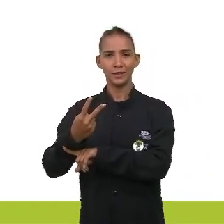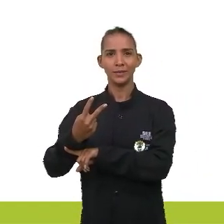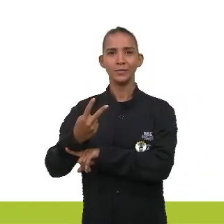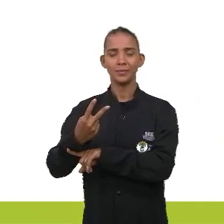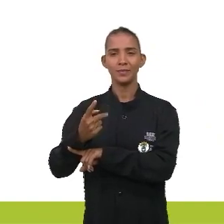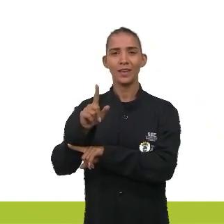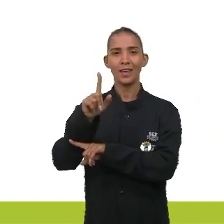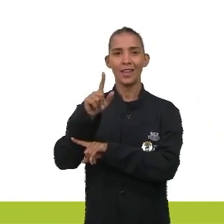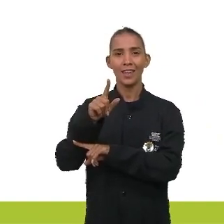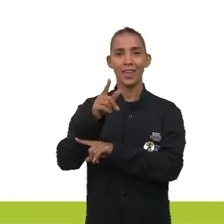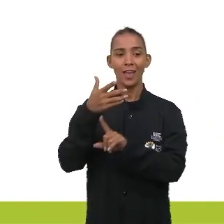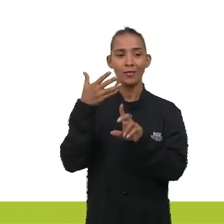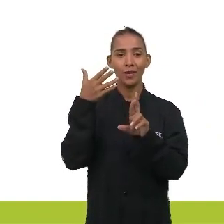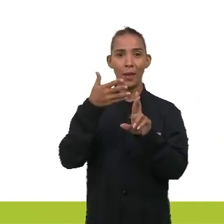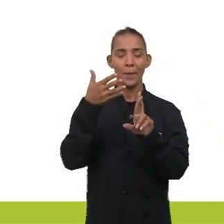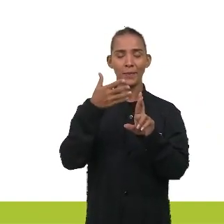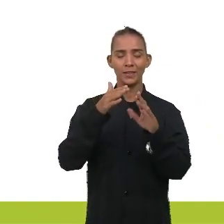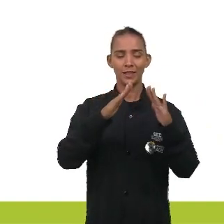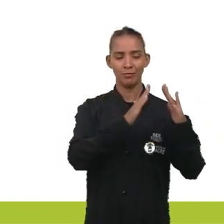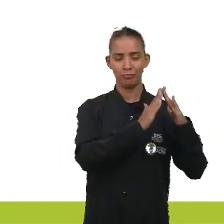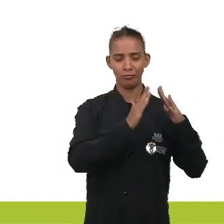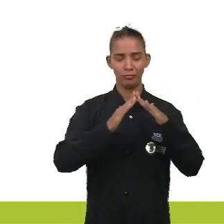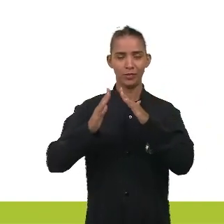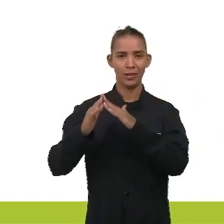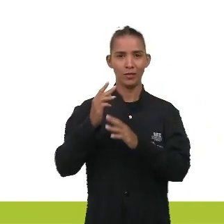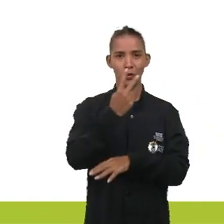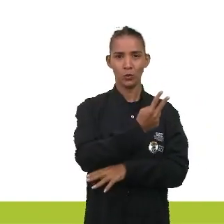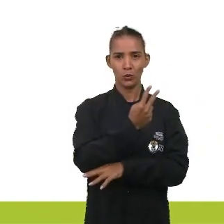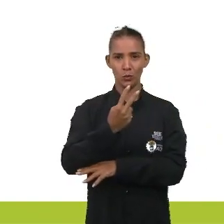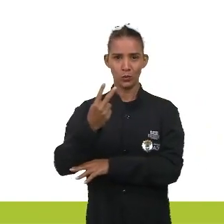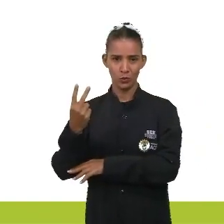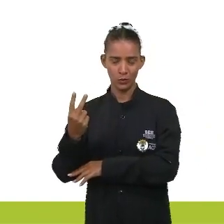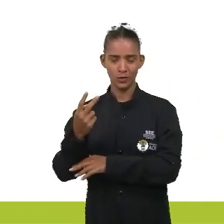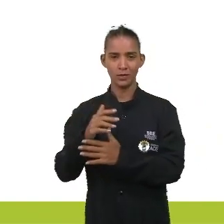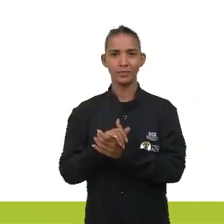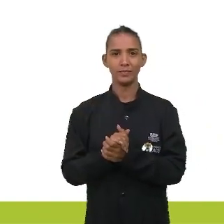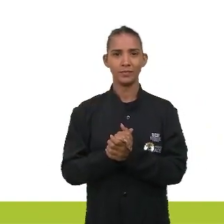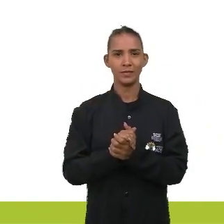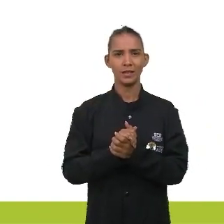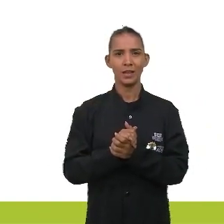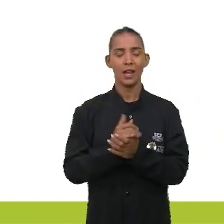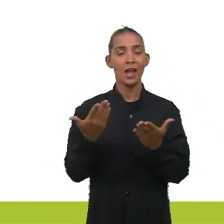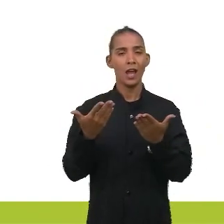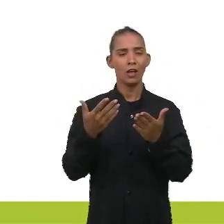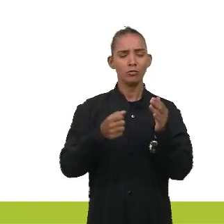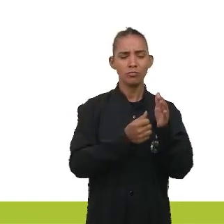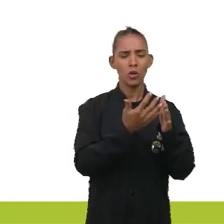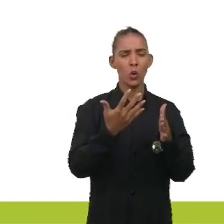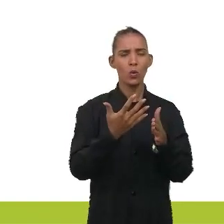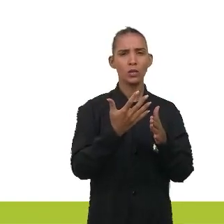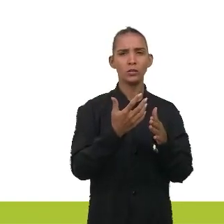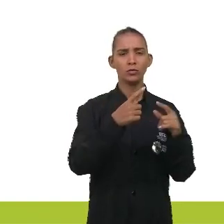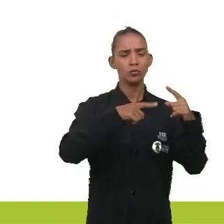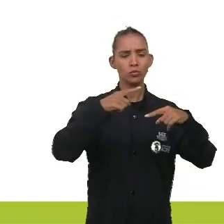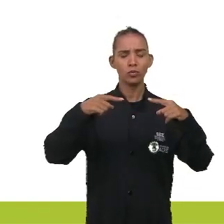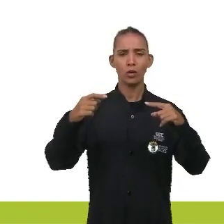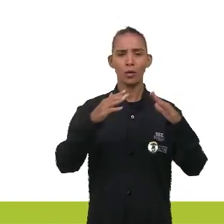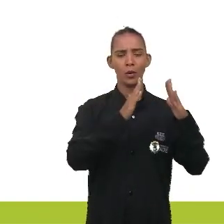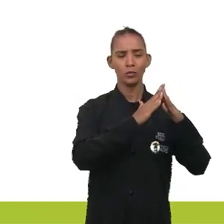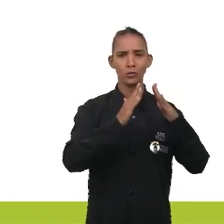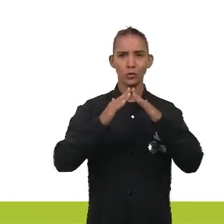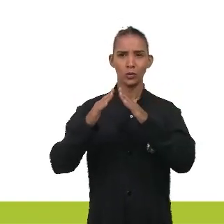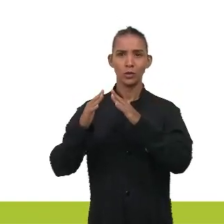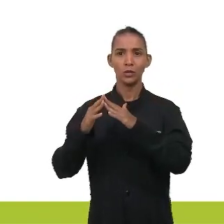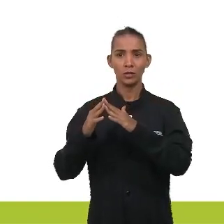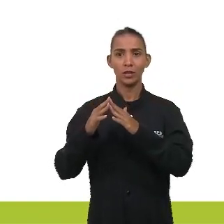as casas que estão sendo pintadas com as cores. Agora eu vou contar quantos objetos tem aqui. Nós temos um total de 1, 2, 3, 4,